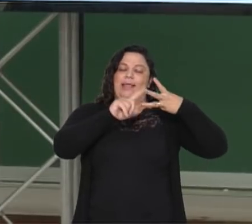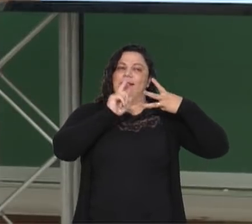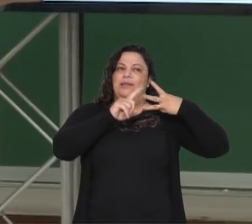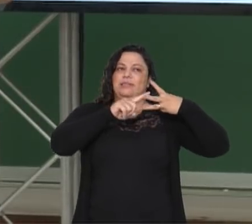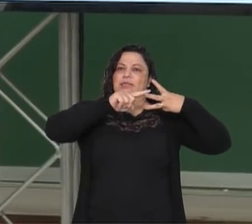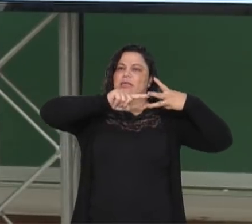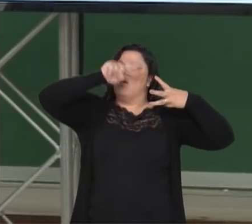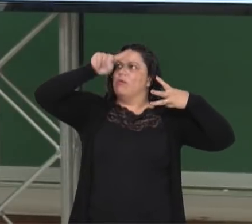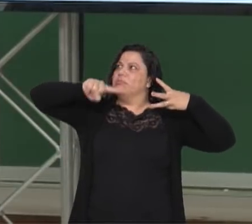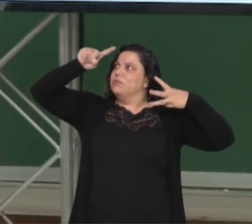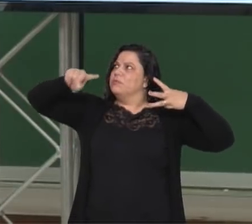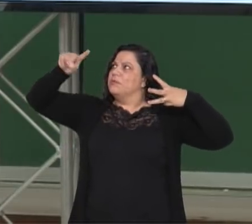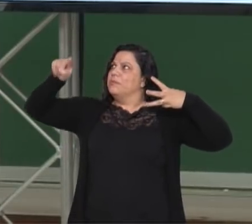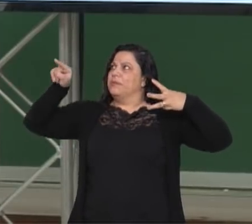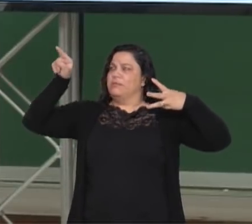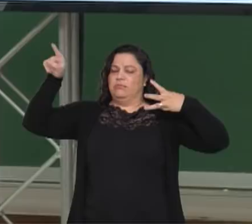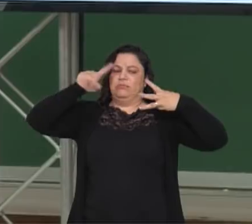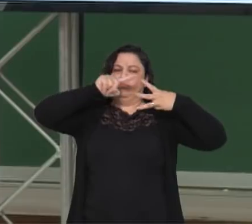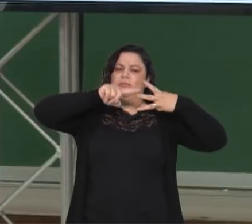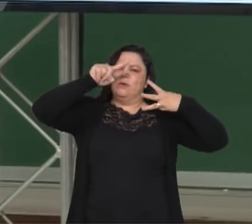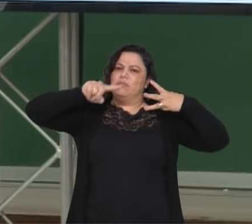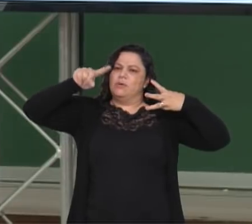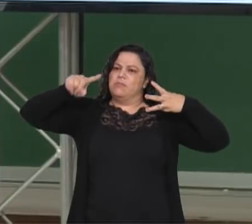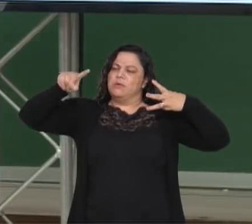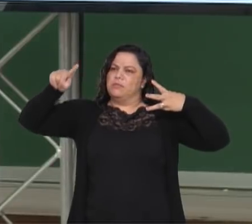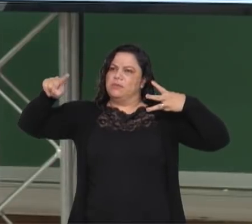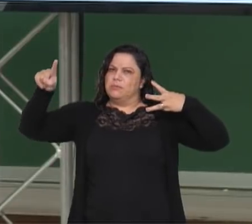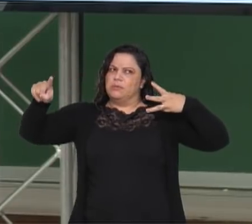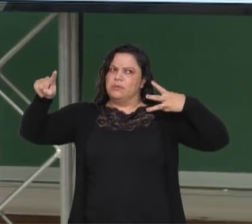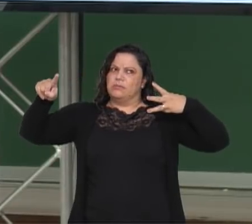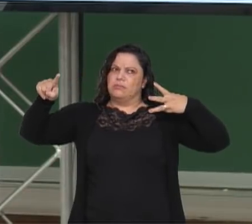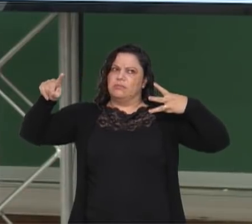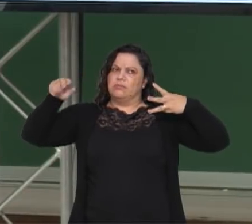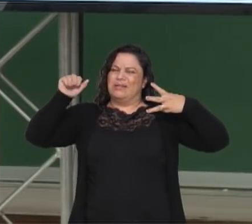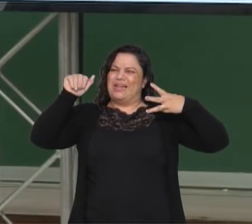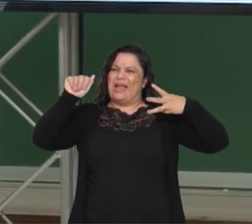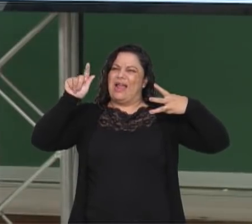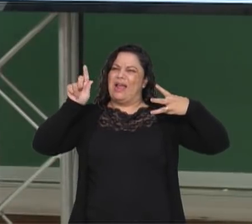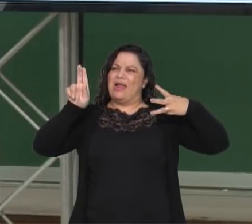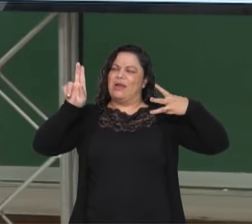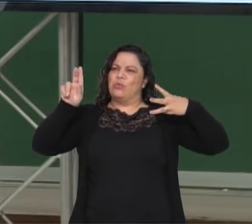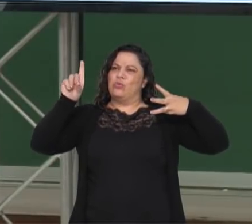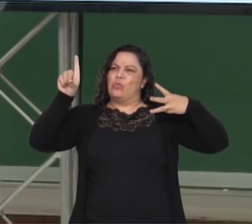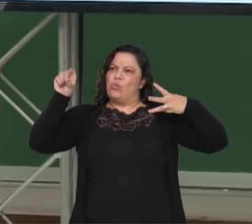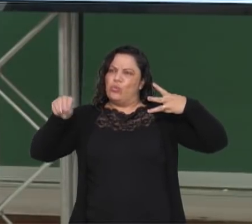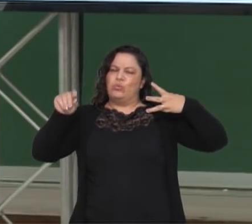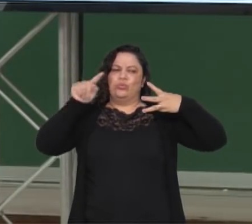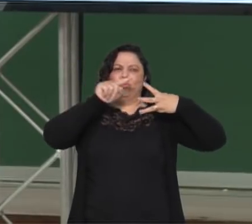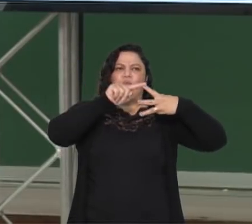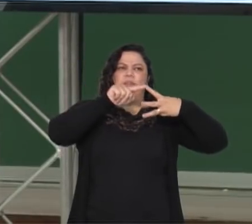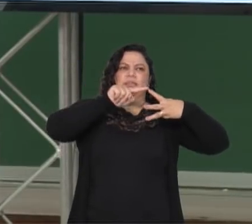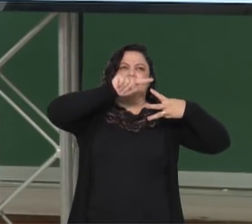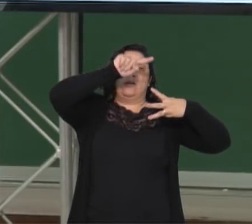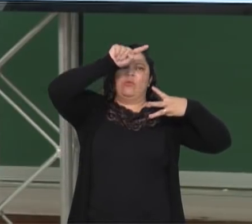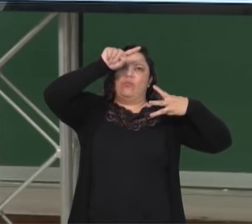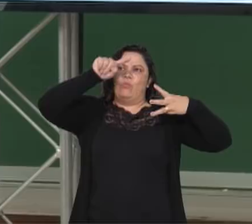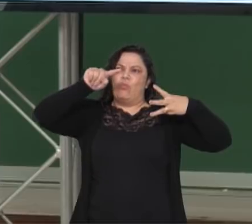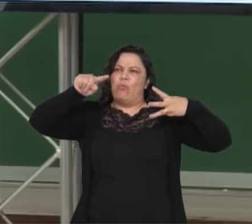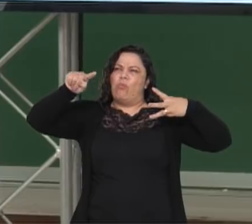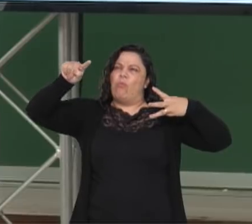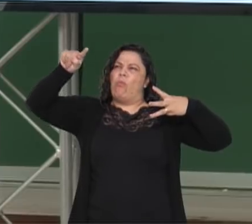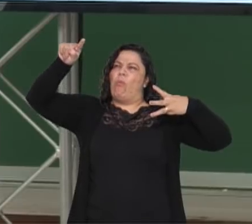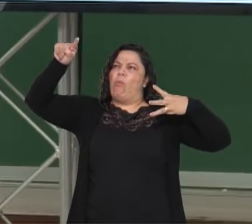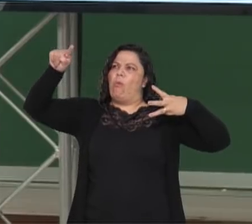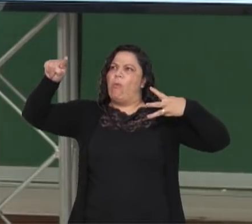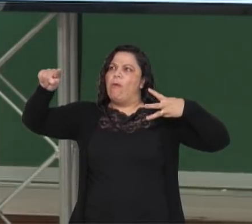torna o som agudo. Já aqui tem menos vibrações, que torna o som mais grave.